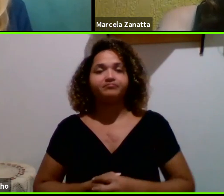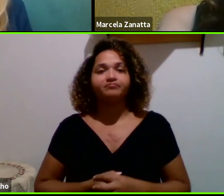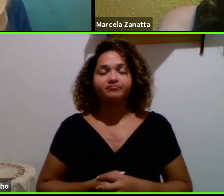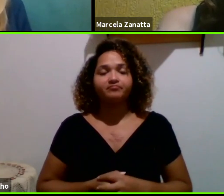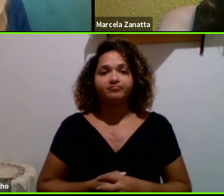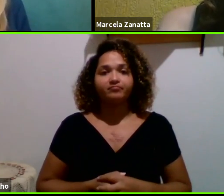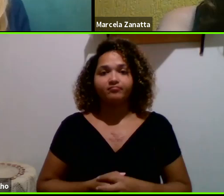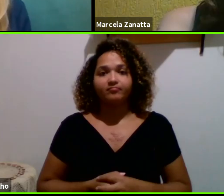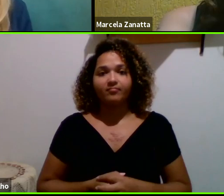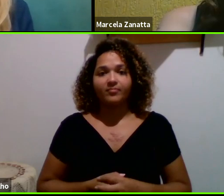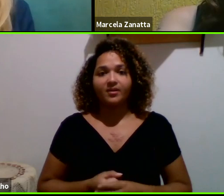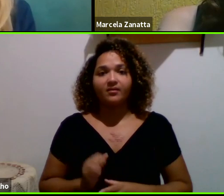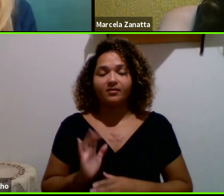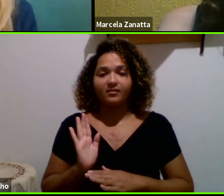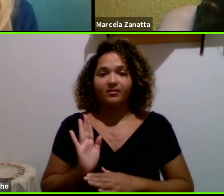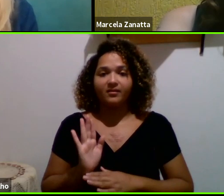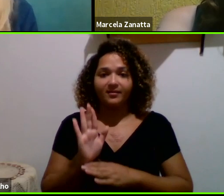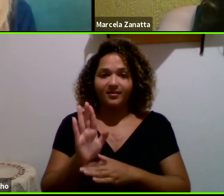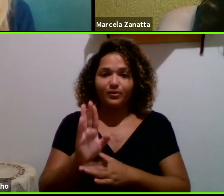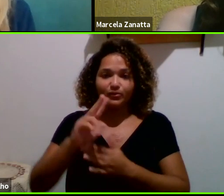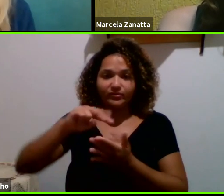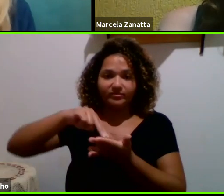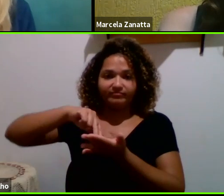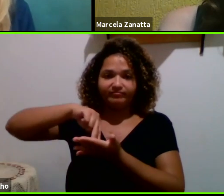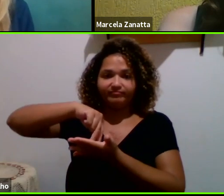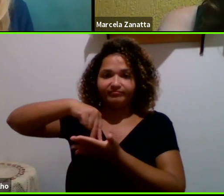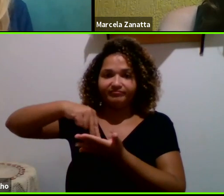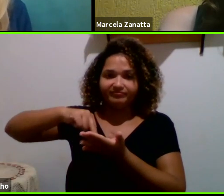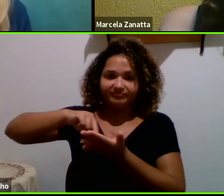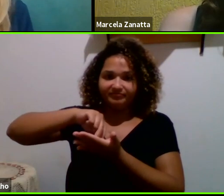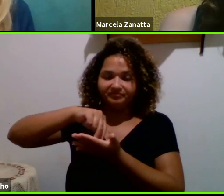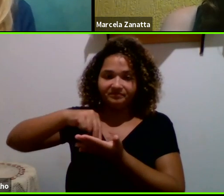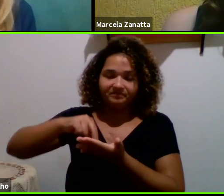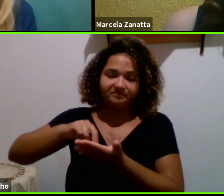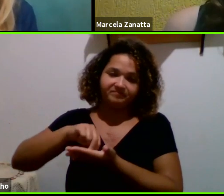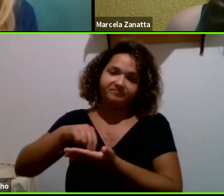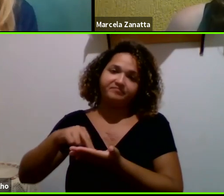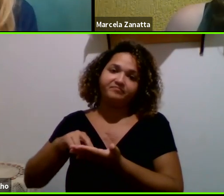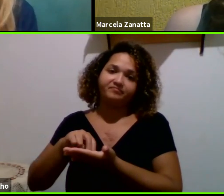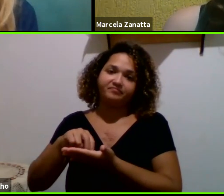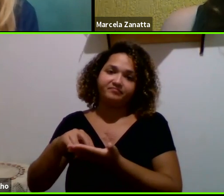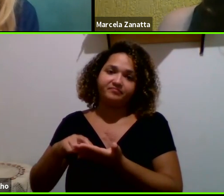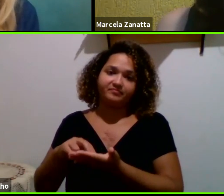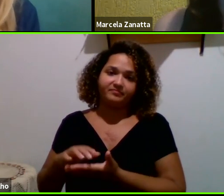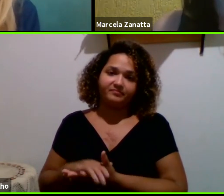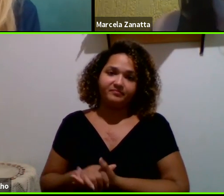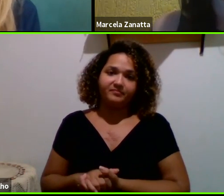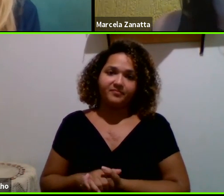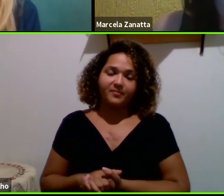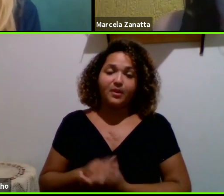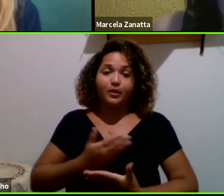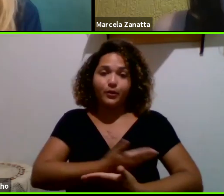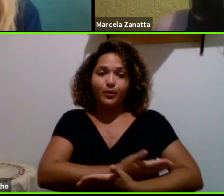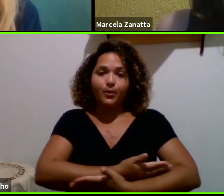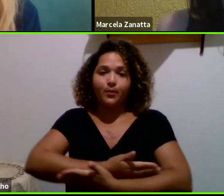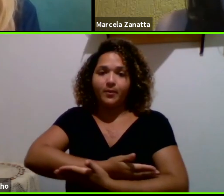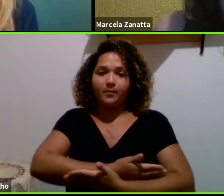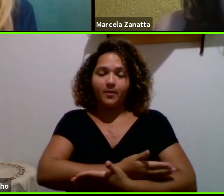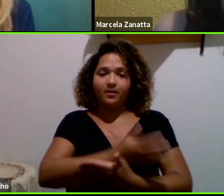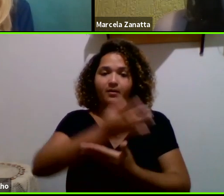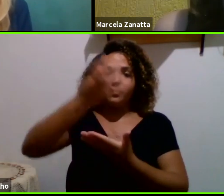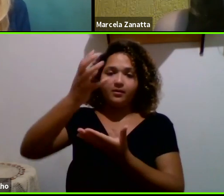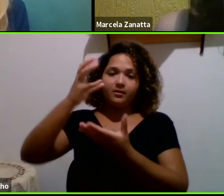o parto, o feto, ele dentro do mecanismo de parto, ele faz a rotação dentro